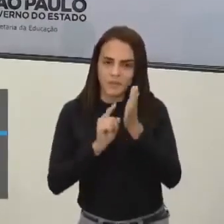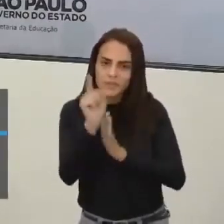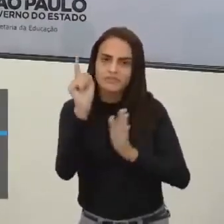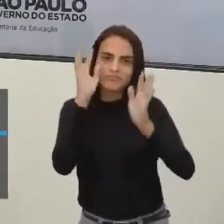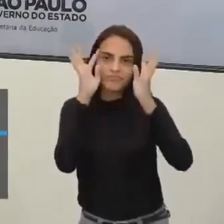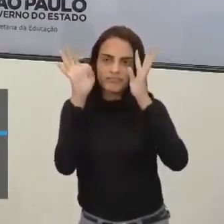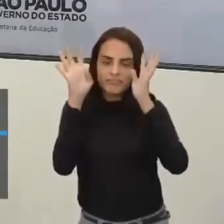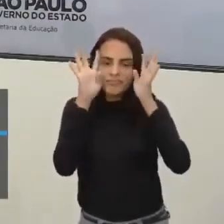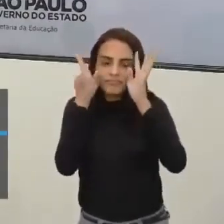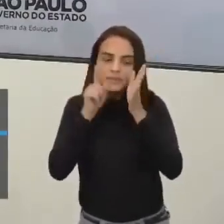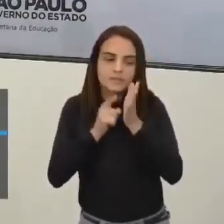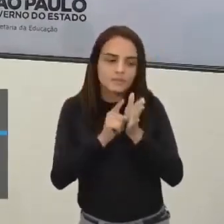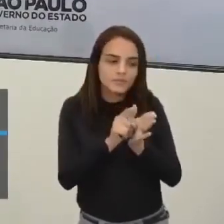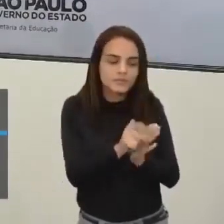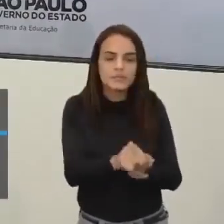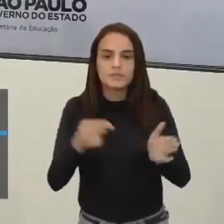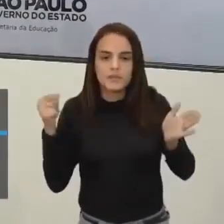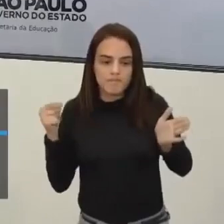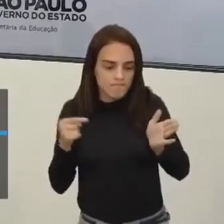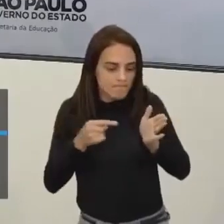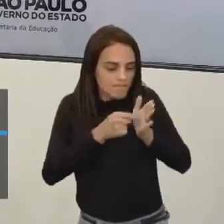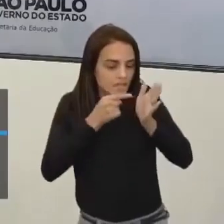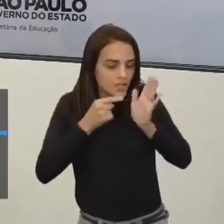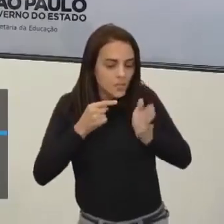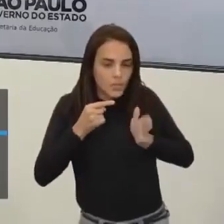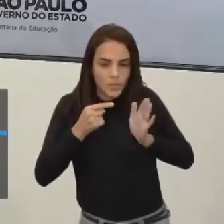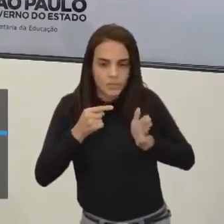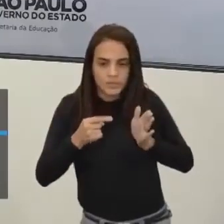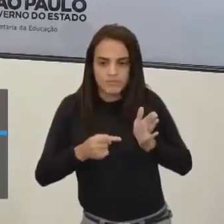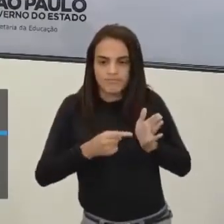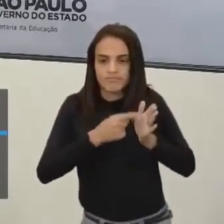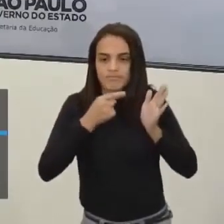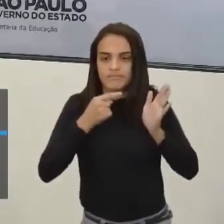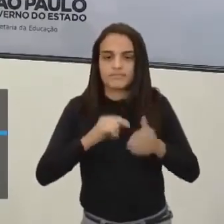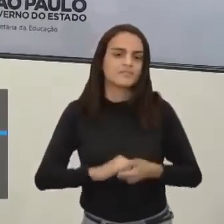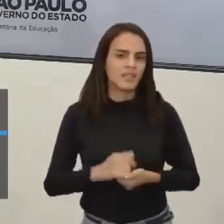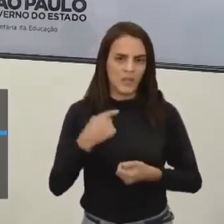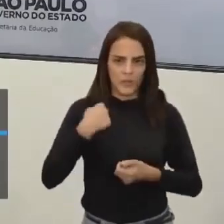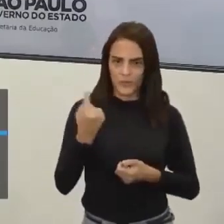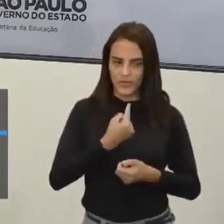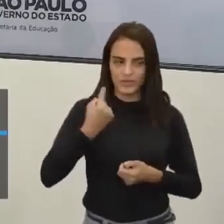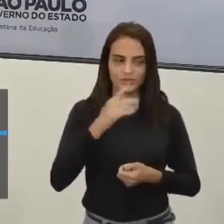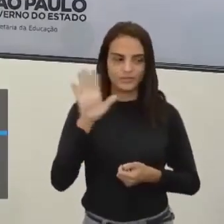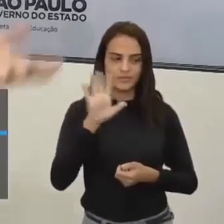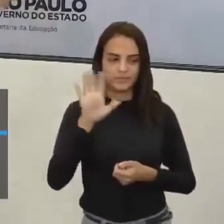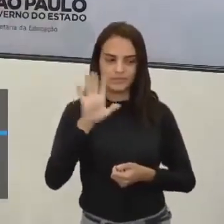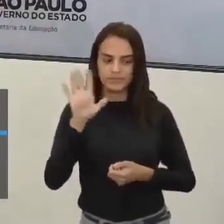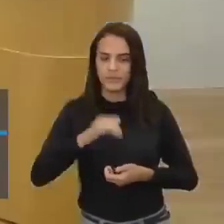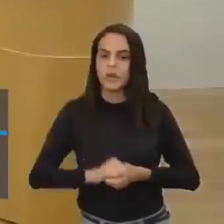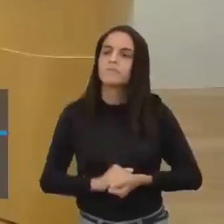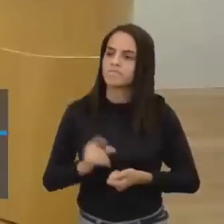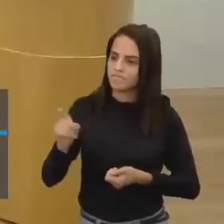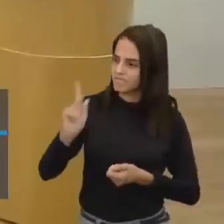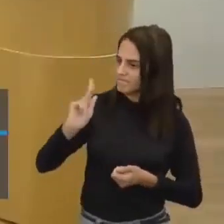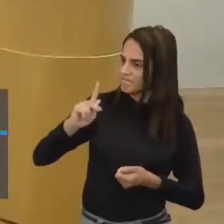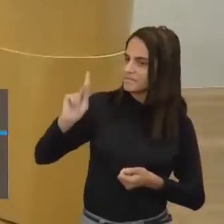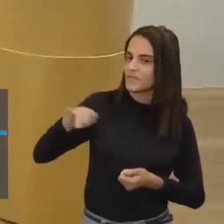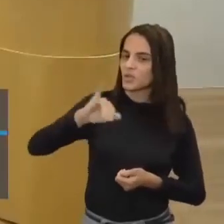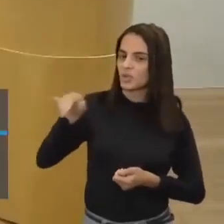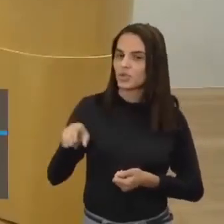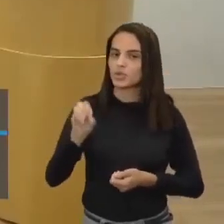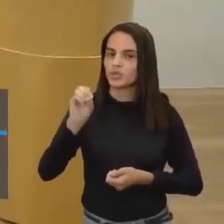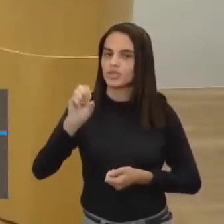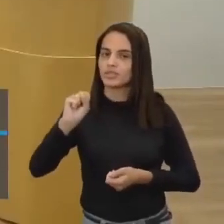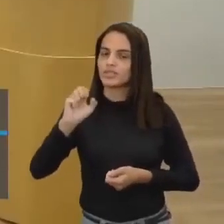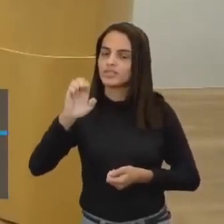profundas para tocarem o seu coração. E não estou sozinho, estou com ele aqui, o nosso incrível professor Jocélio. Bom